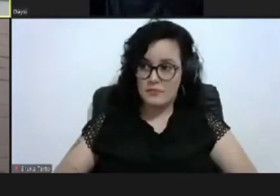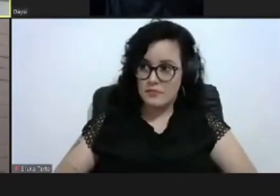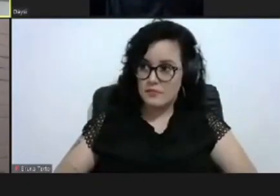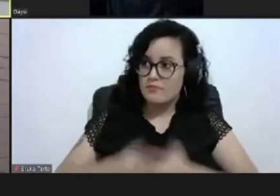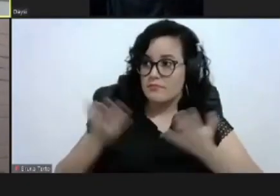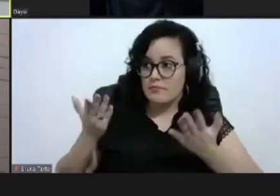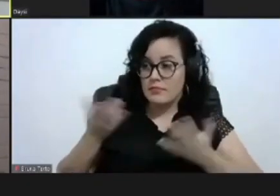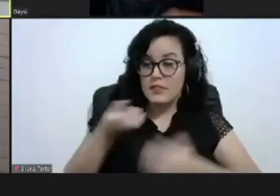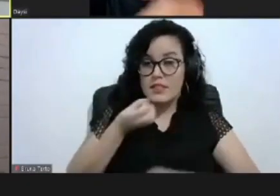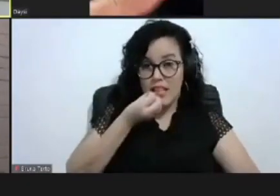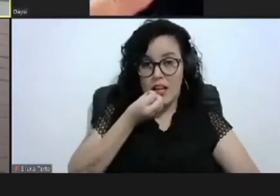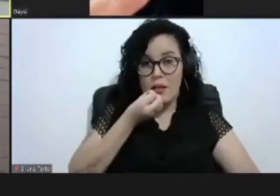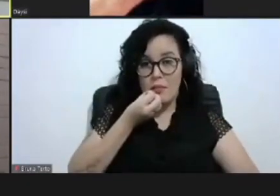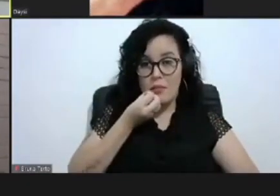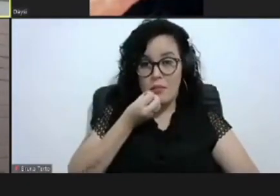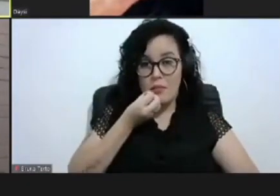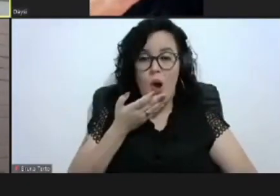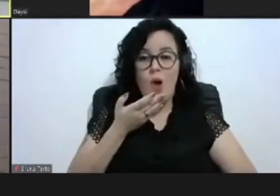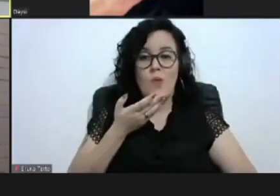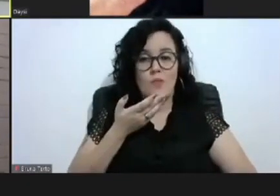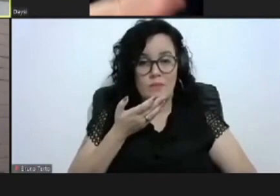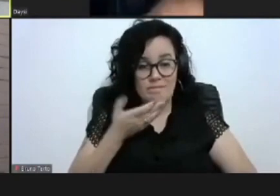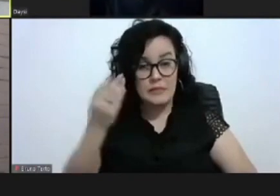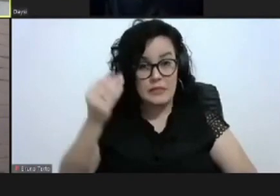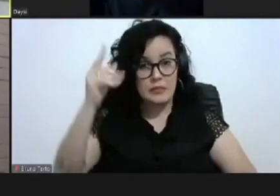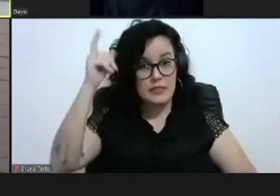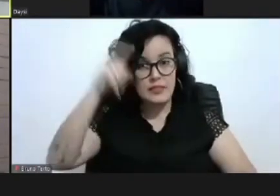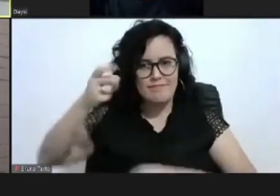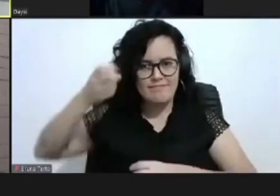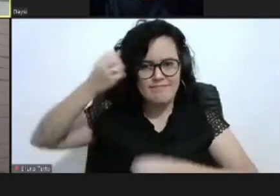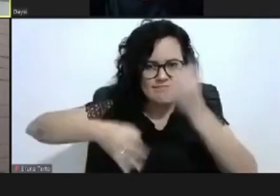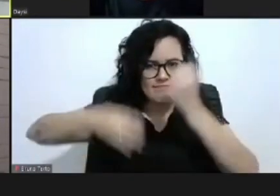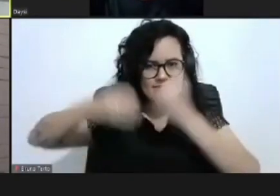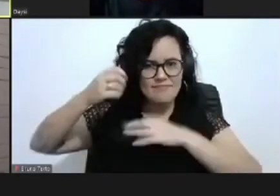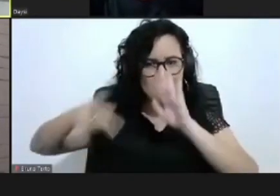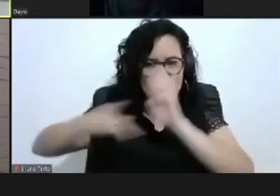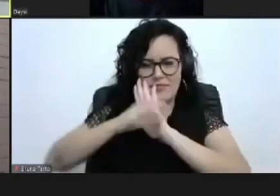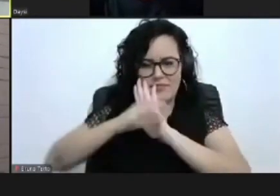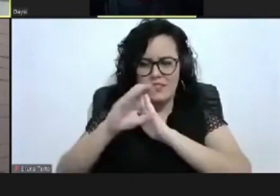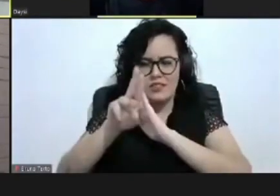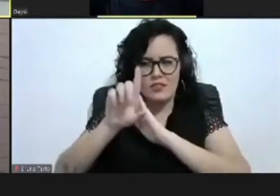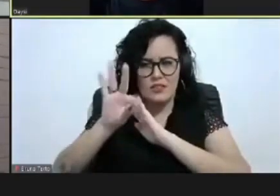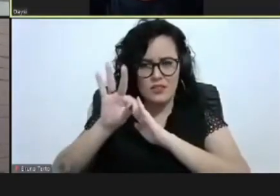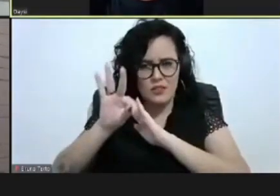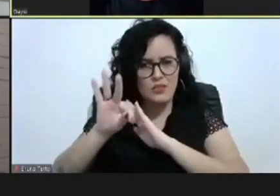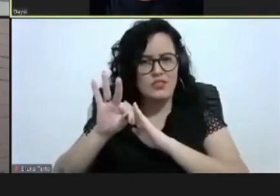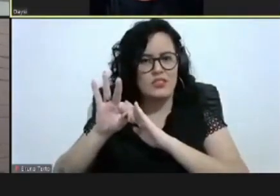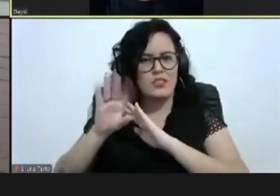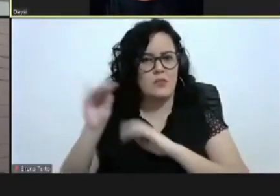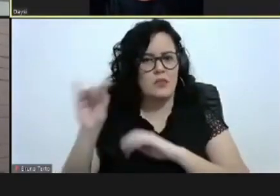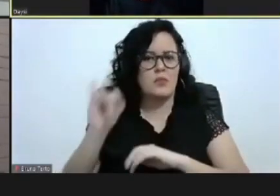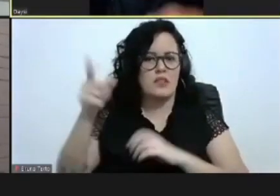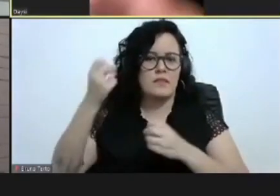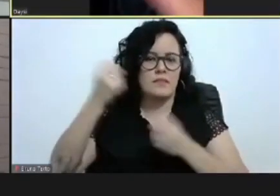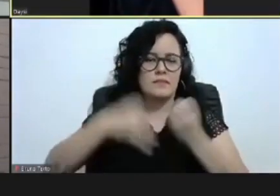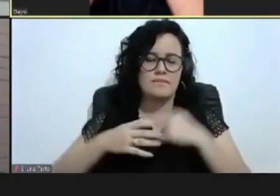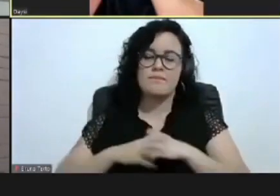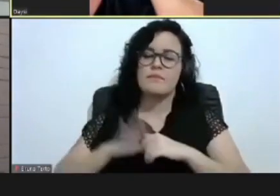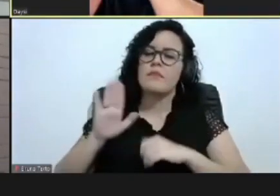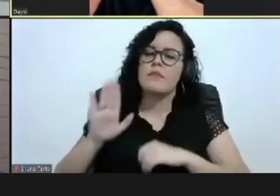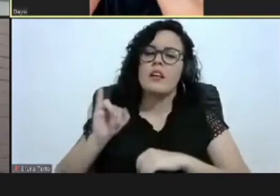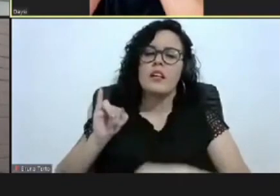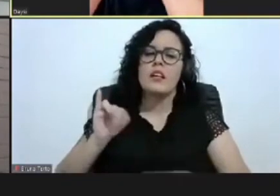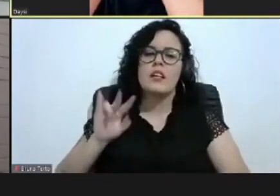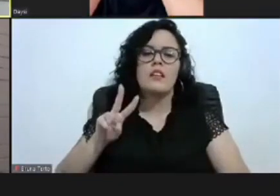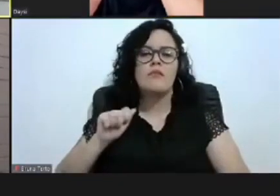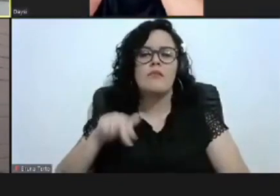essa aventura intelectual para trazer para a gente os conteúdos da revista CUT, né? Obrigada. Ivana,